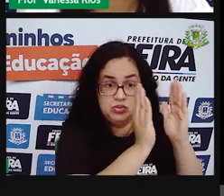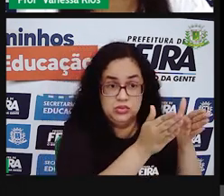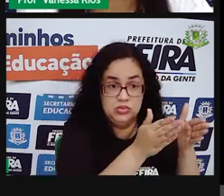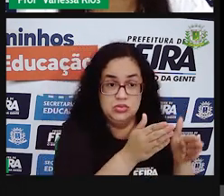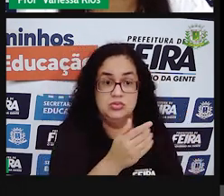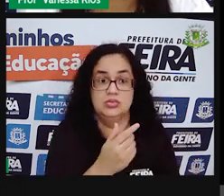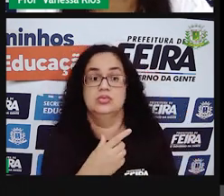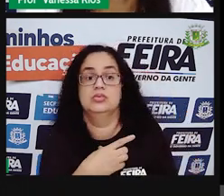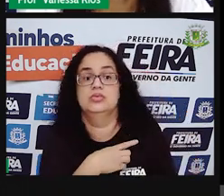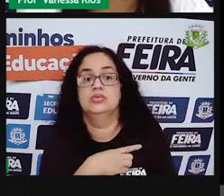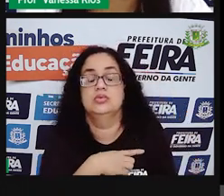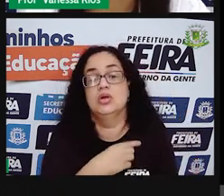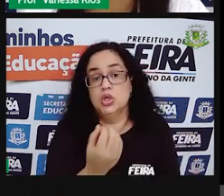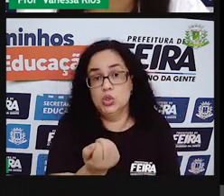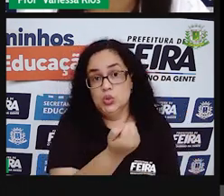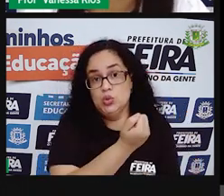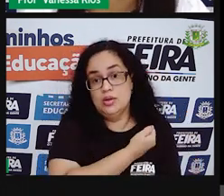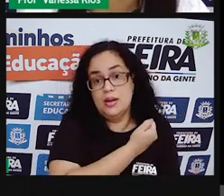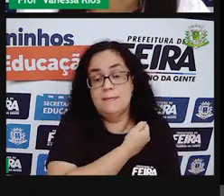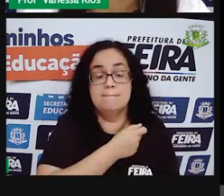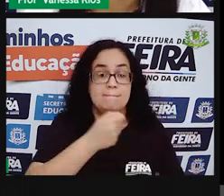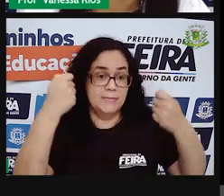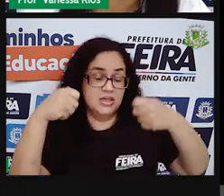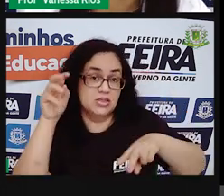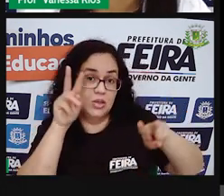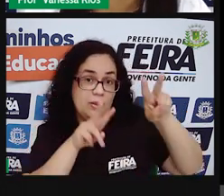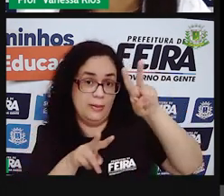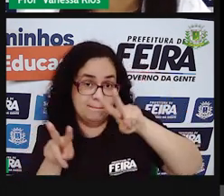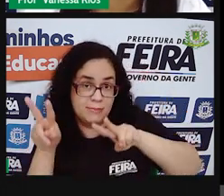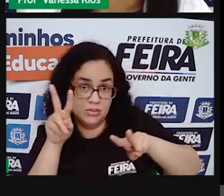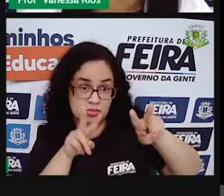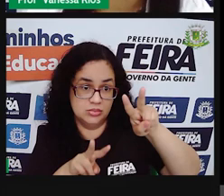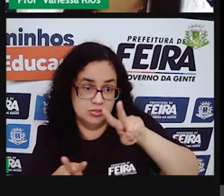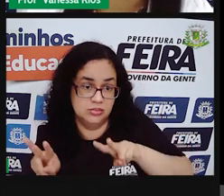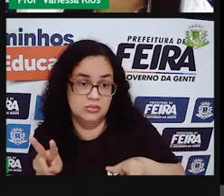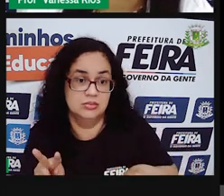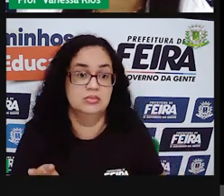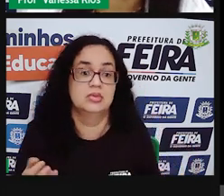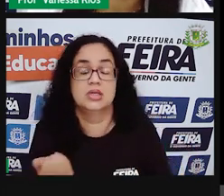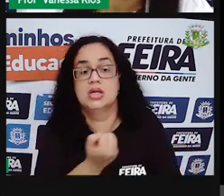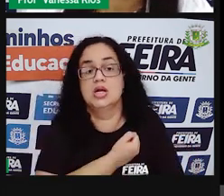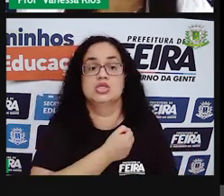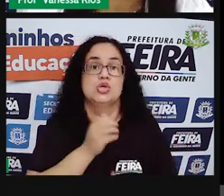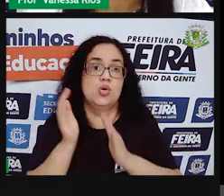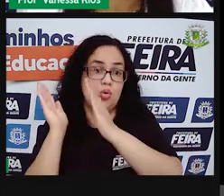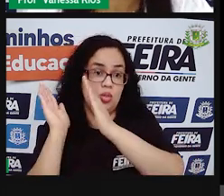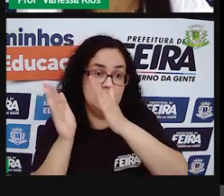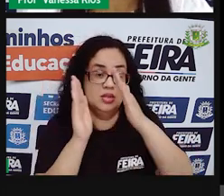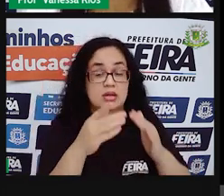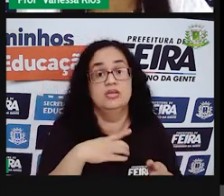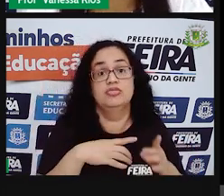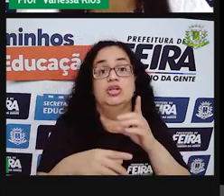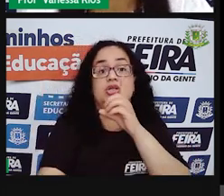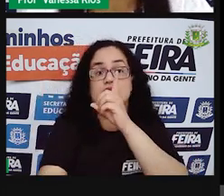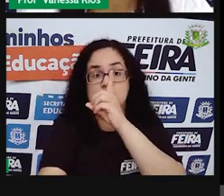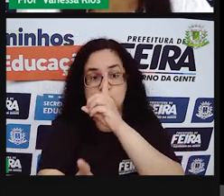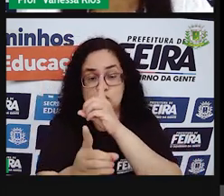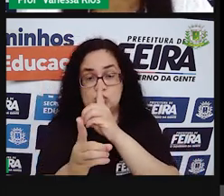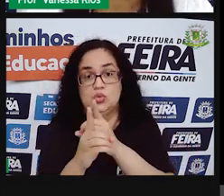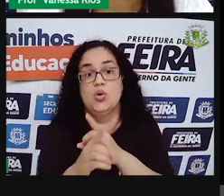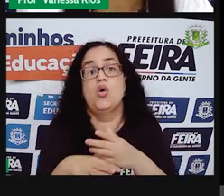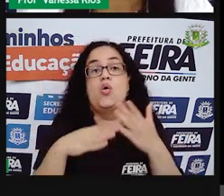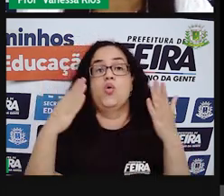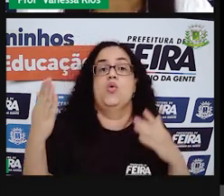sequência faltam alguns números, nós precisamos observar justamente esse padrão para a gente descobrir